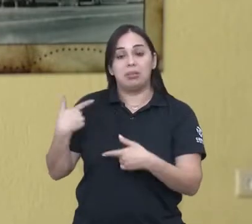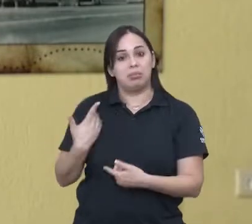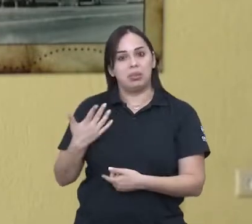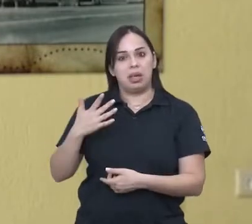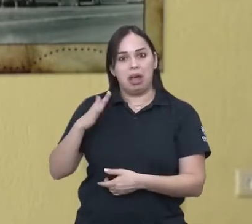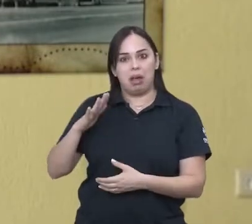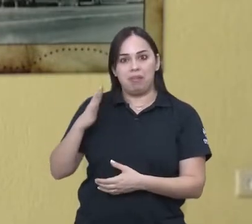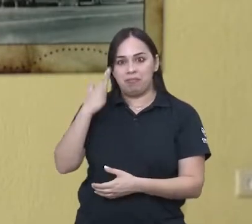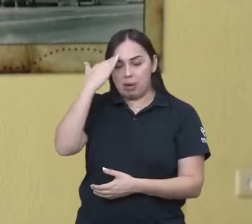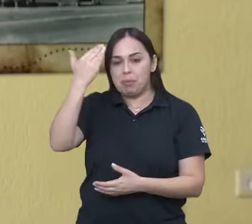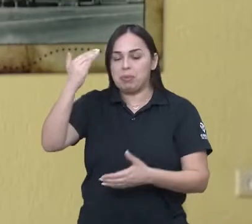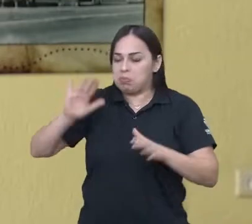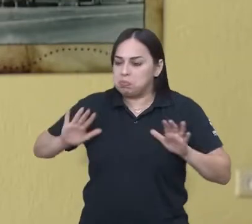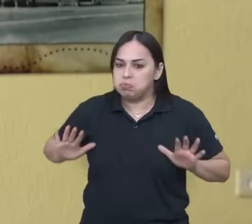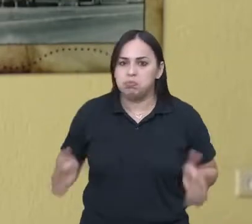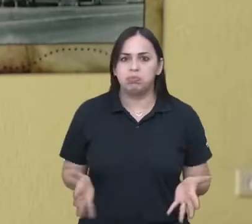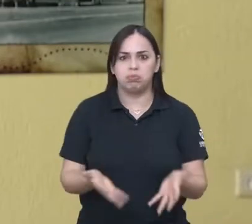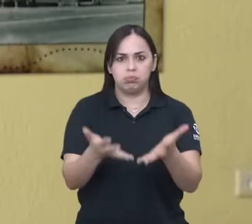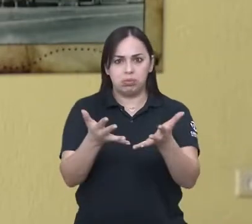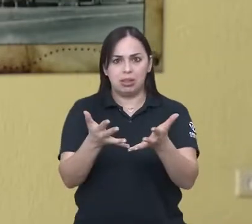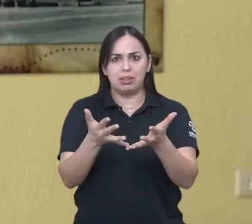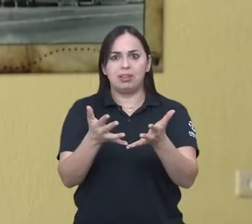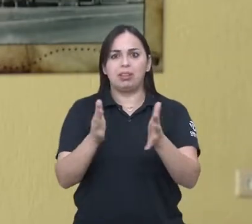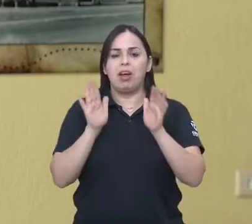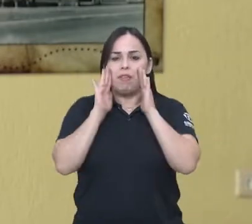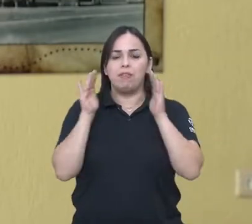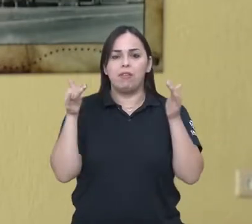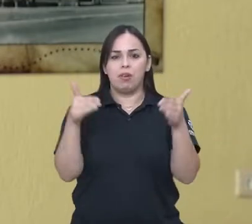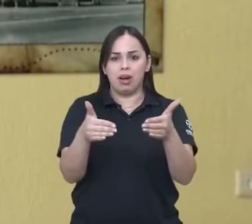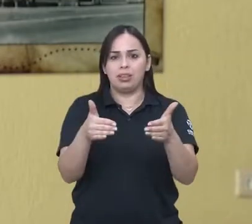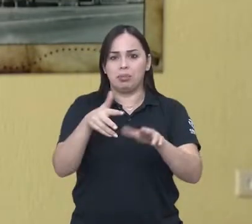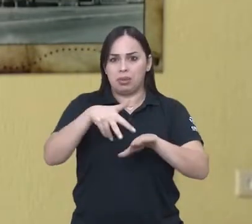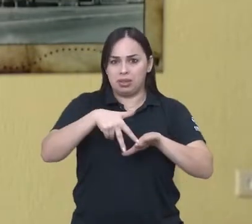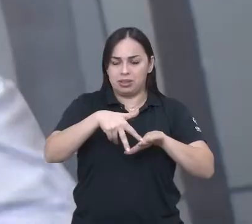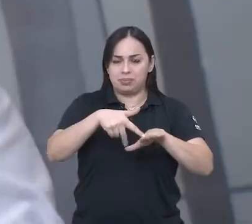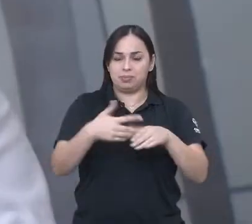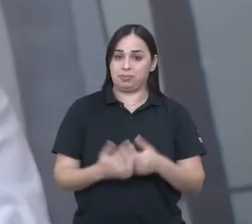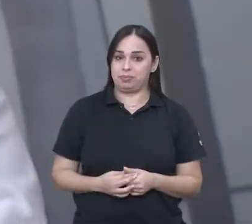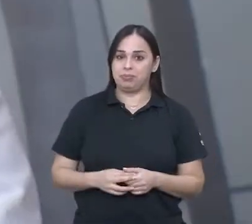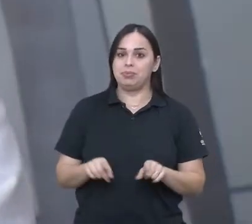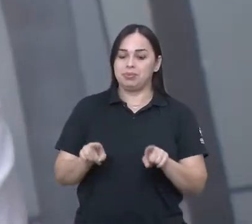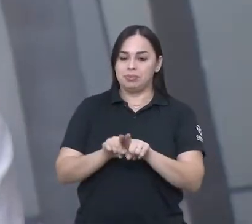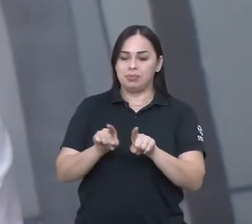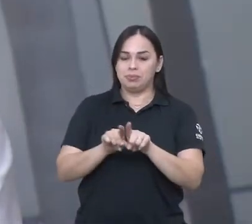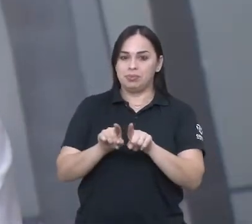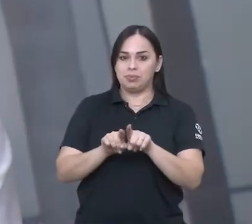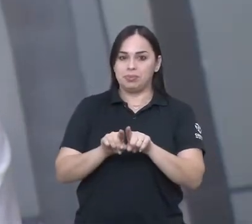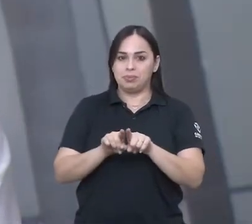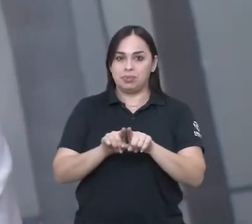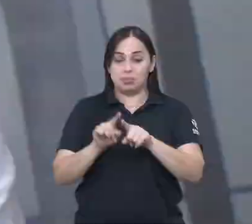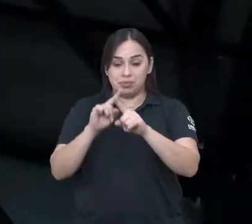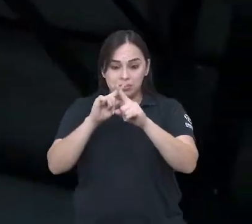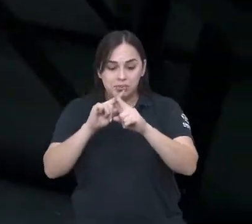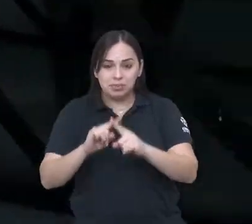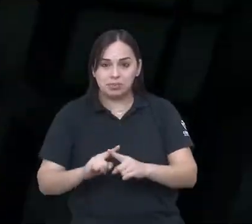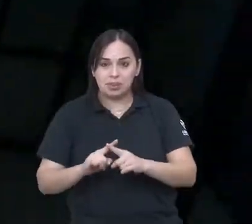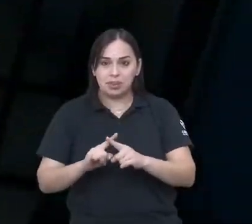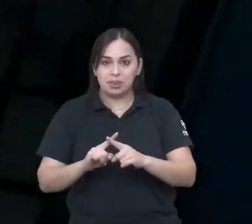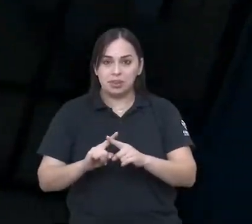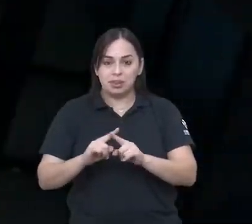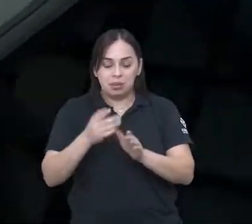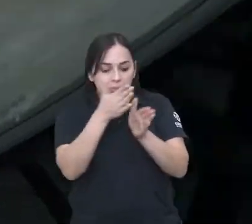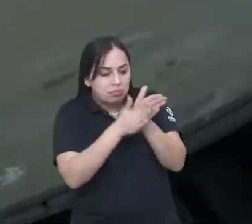gente fomentar ainda mais e ter um evento do município voltado ao skate. Ainda de acordo com o parlamentar, colocar